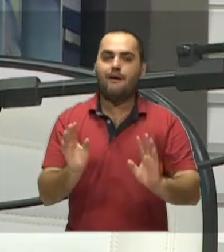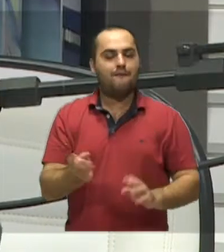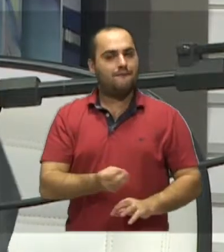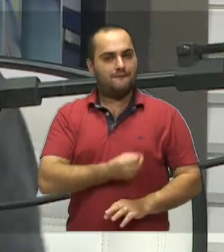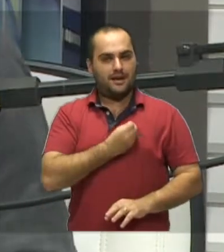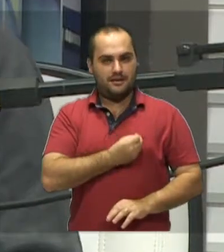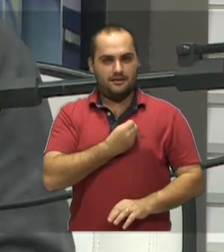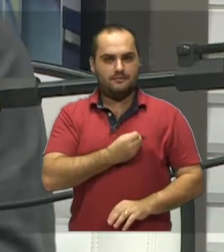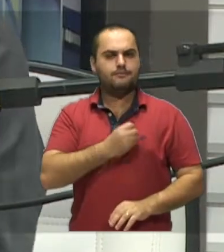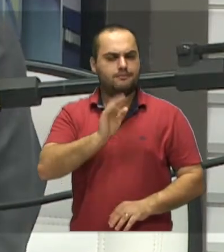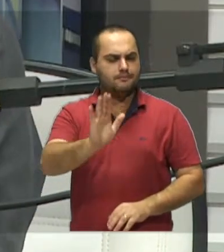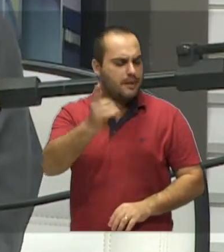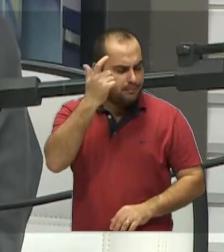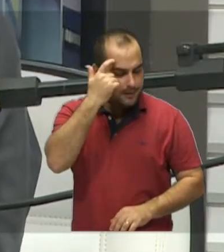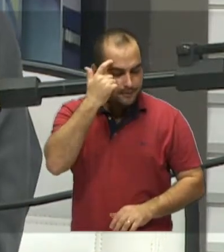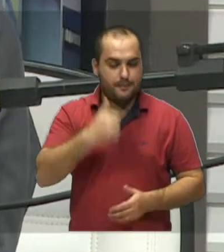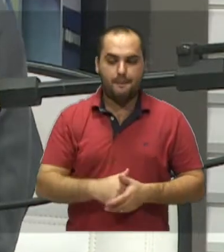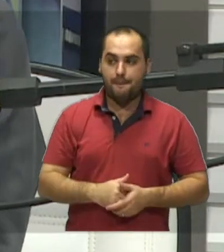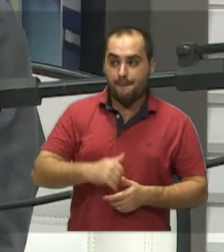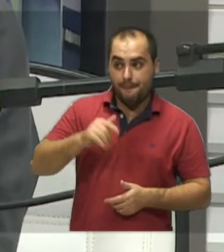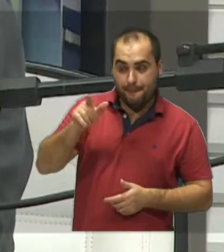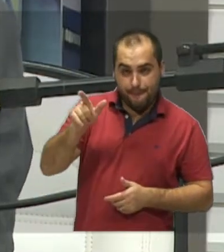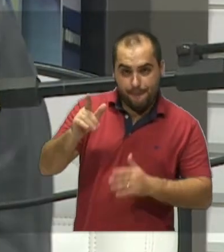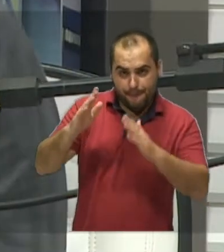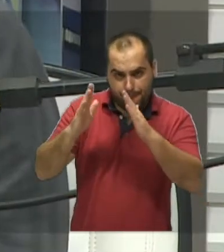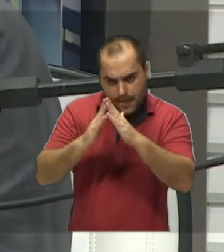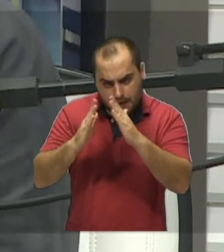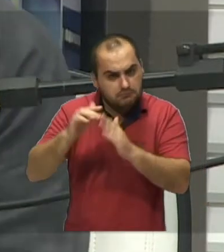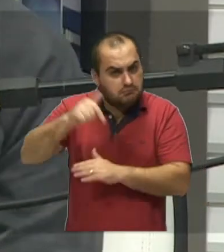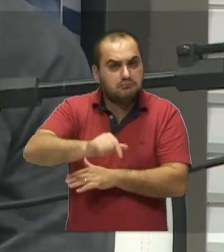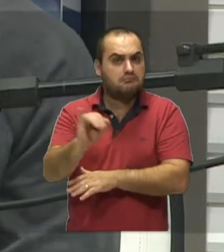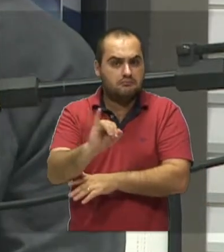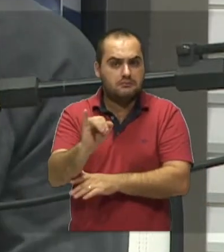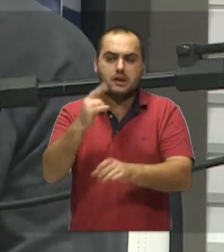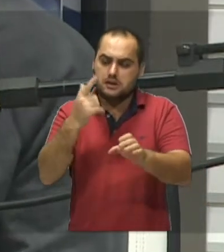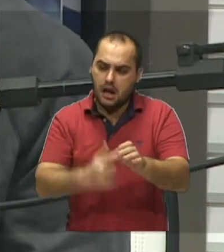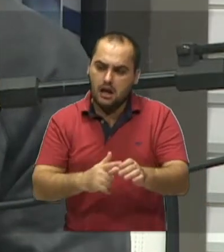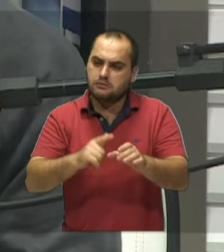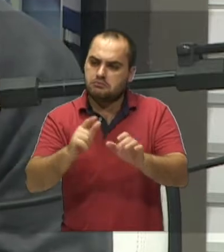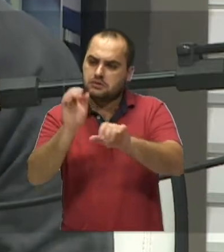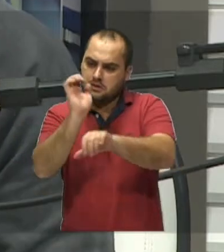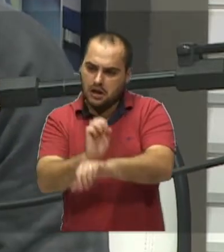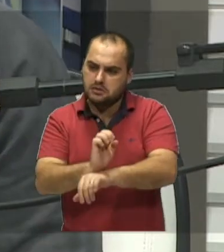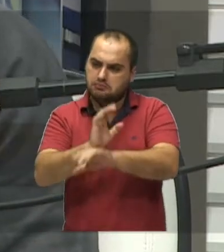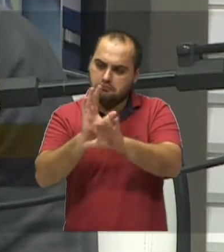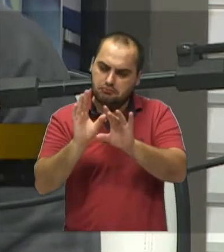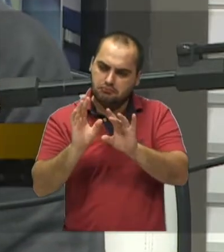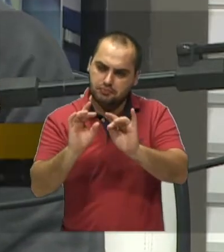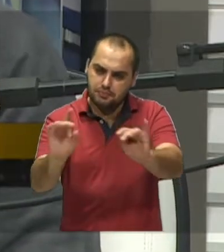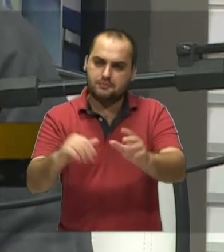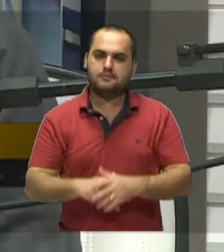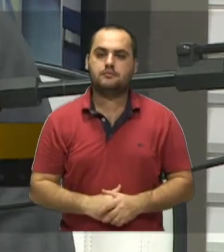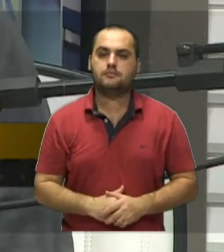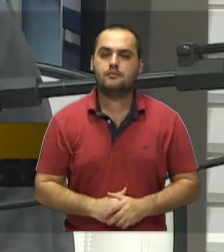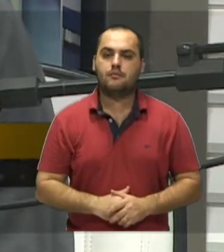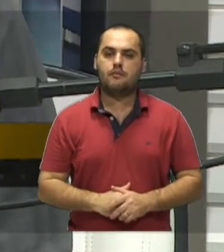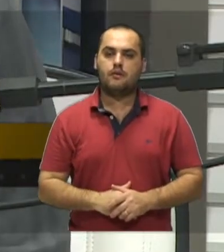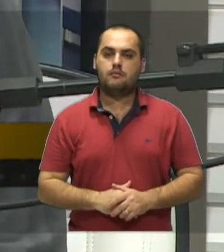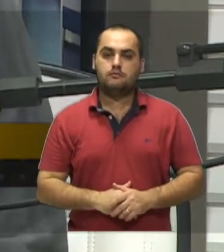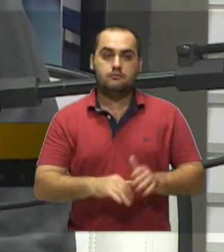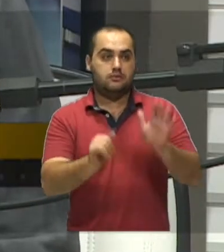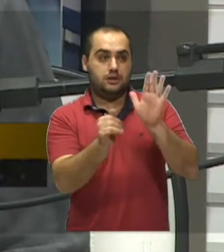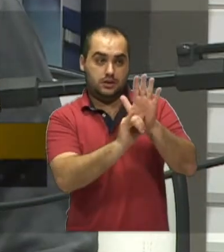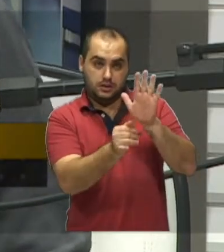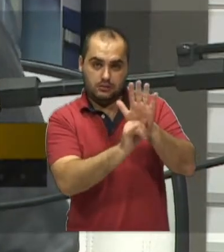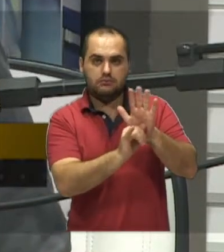A gente mora aqui em Itajaí, você divulga o seu trabalho aqui, na cidade aqui e tal, pelo estado, enfim. De repente abre um edital que você vai lá